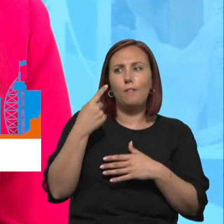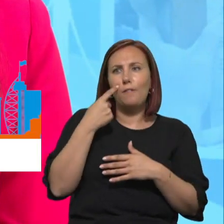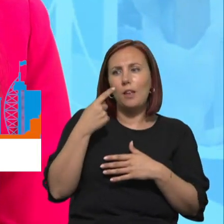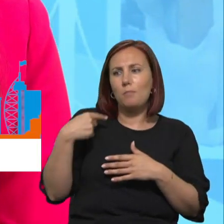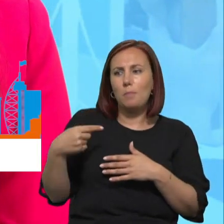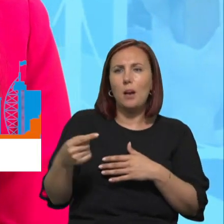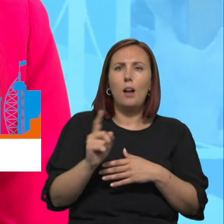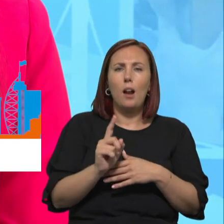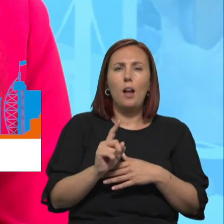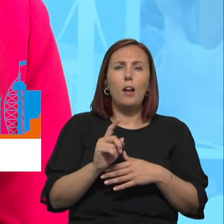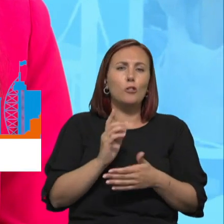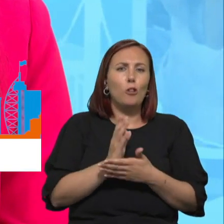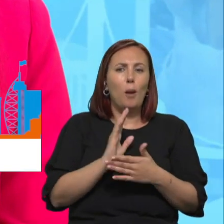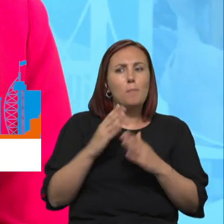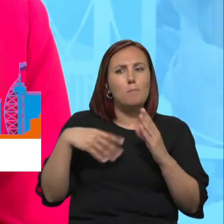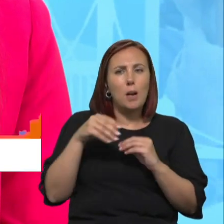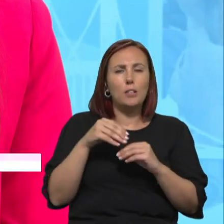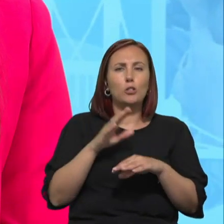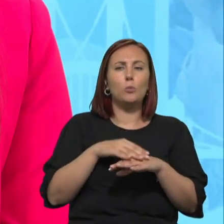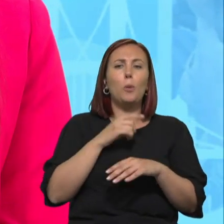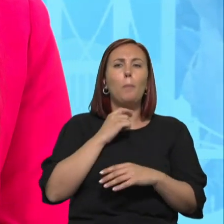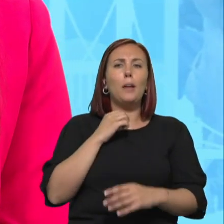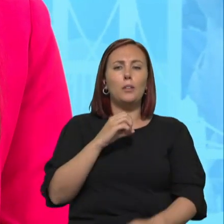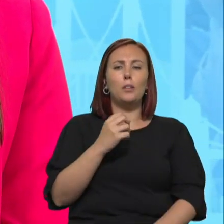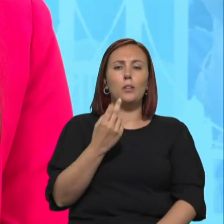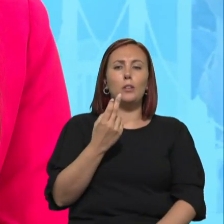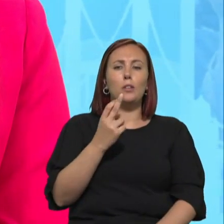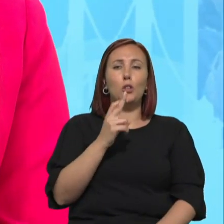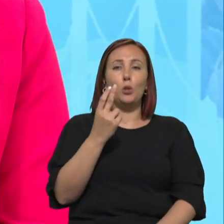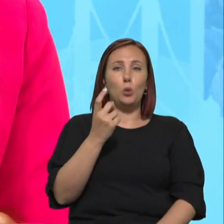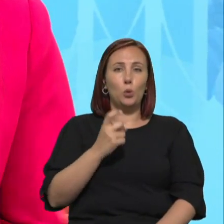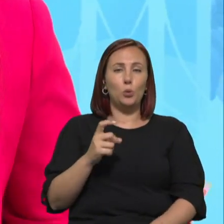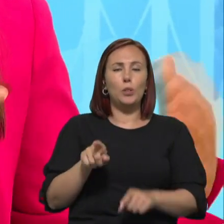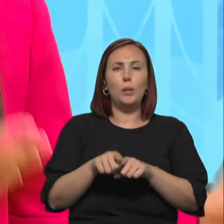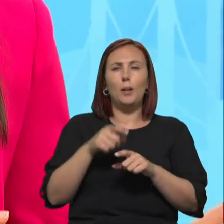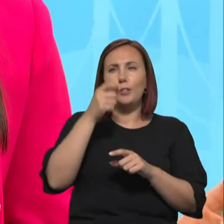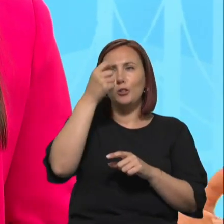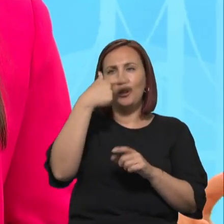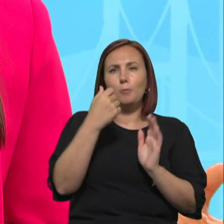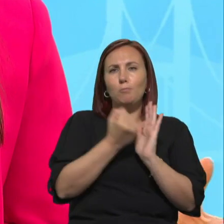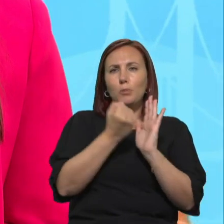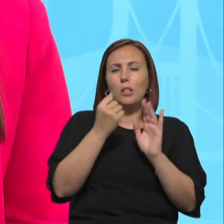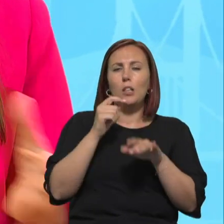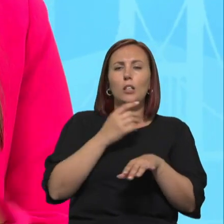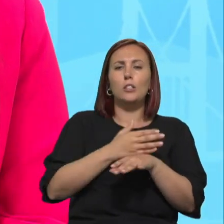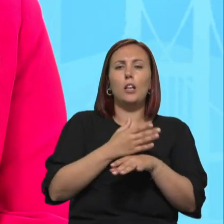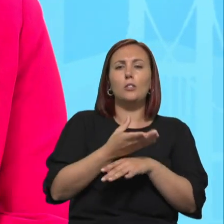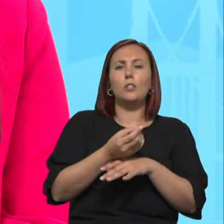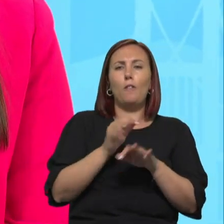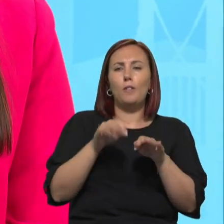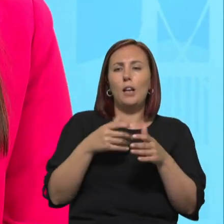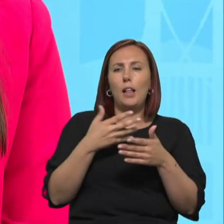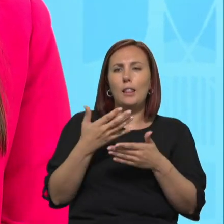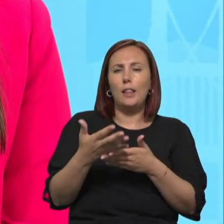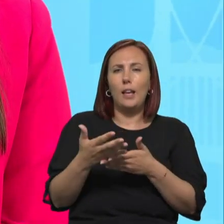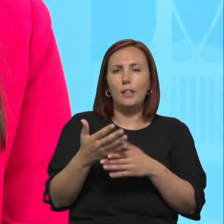Padre Cruz primeiro atravessa épocas históricas muito distintas, portanto, desde o final do século XIX até já